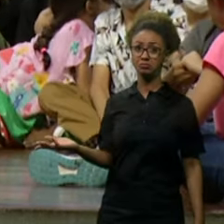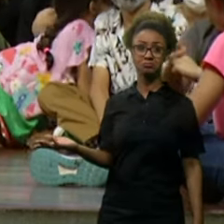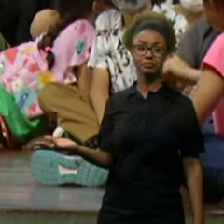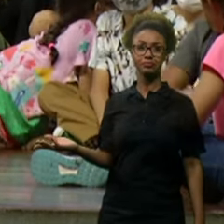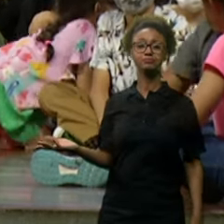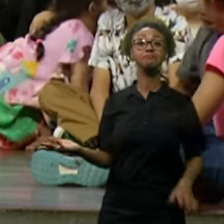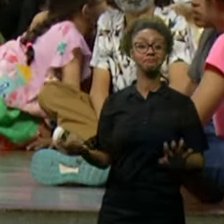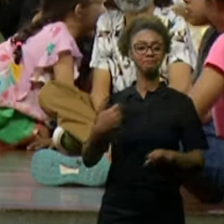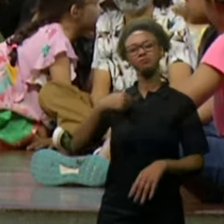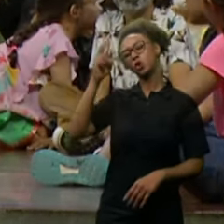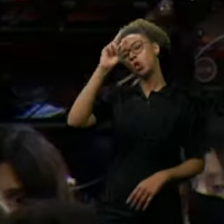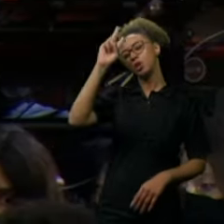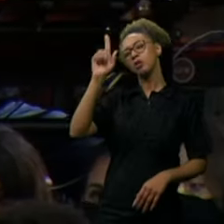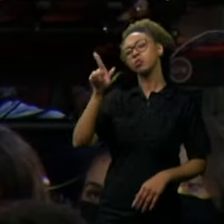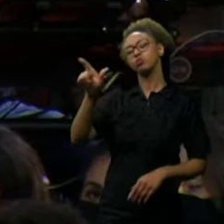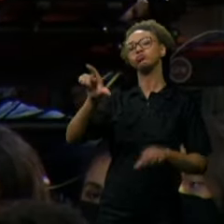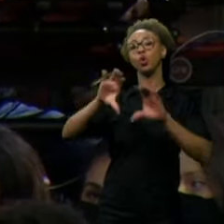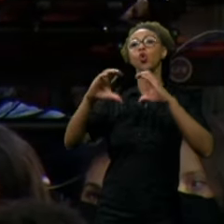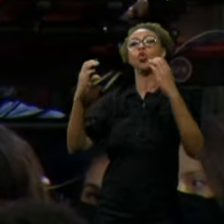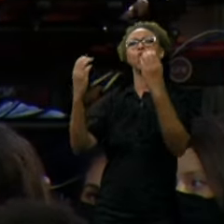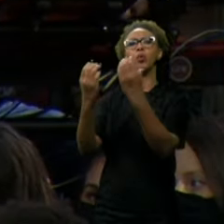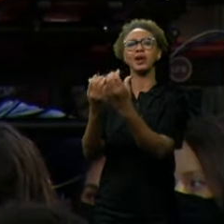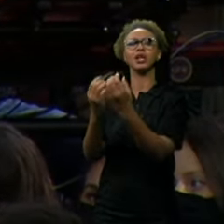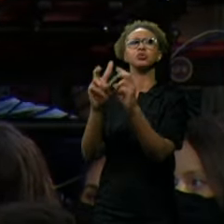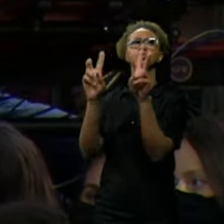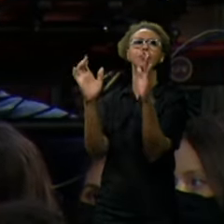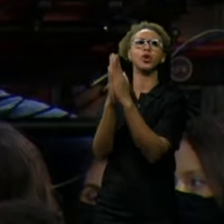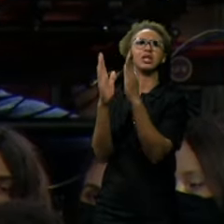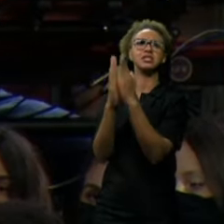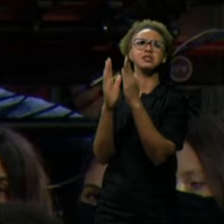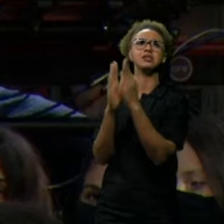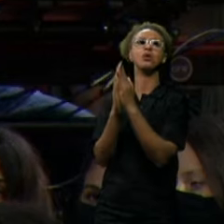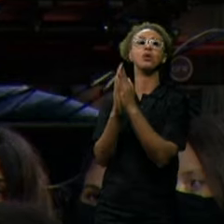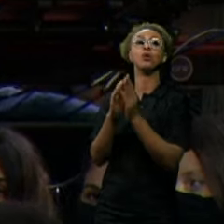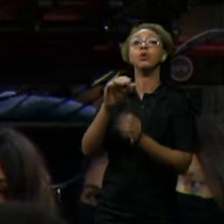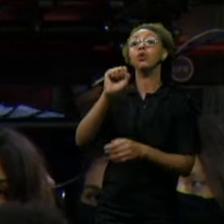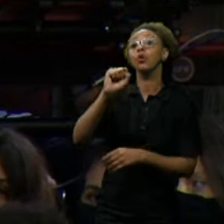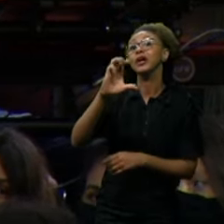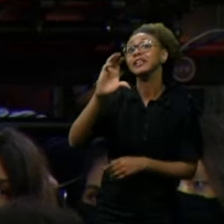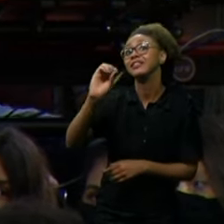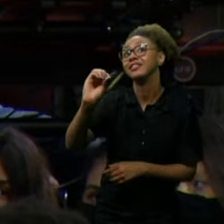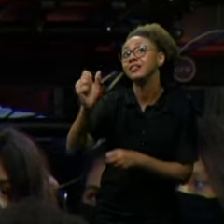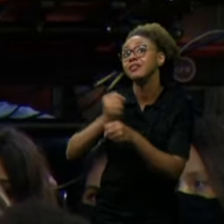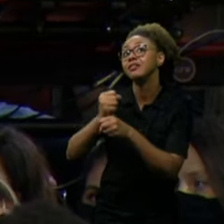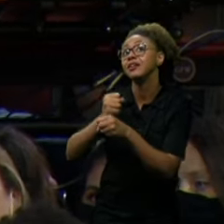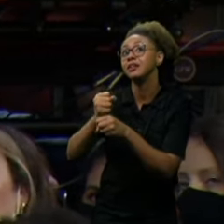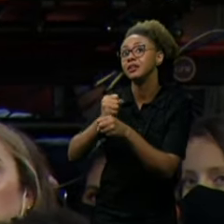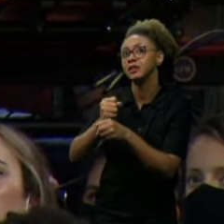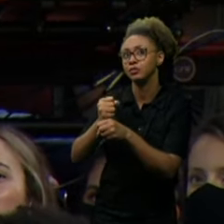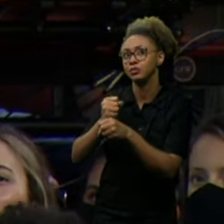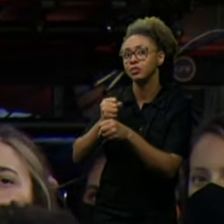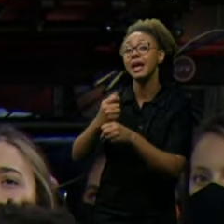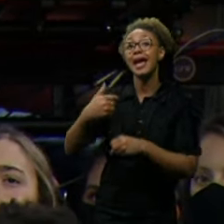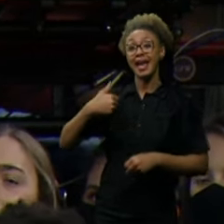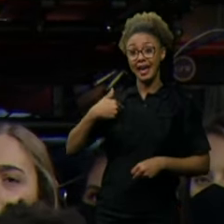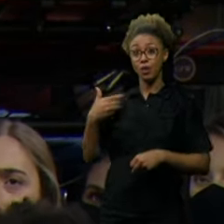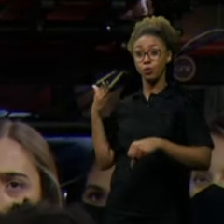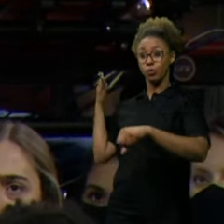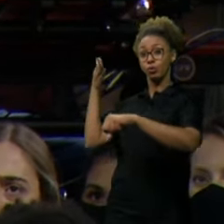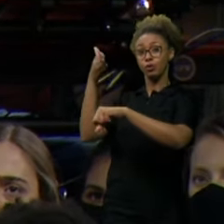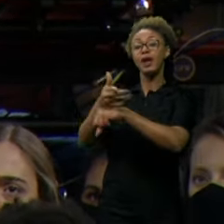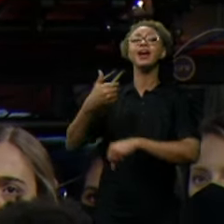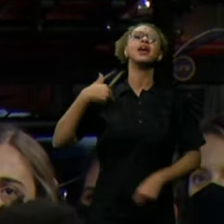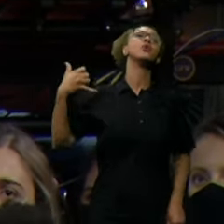lembro de pregar no Congresso de oração de 80 anos quantos anos eu falei e eu tinha 22